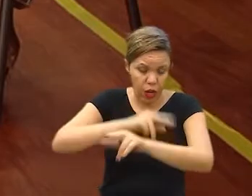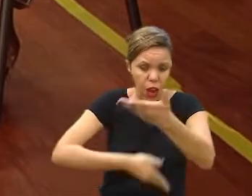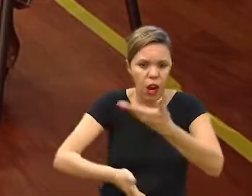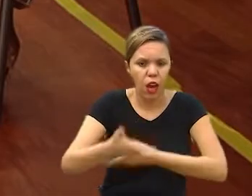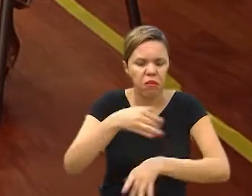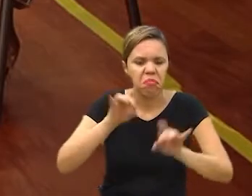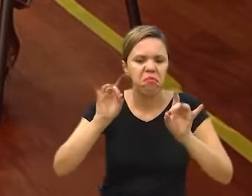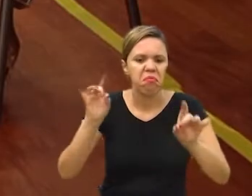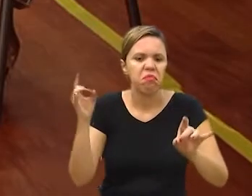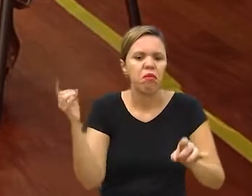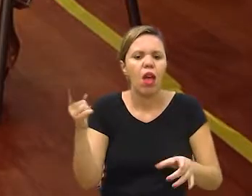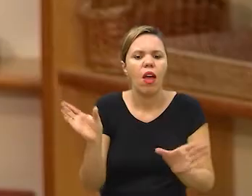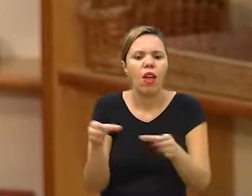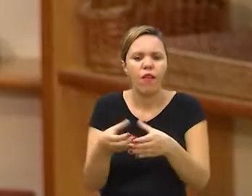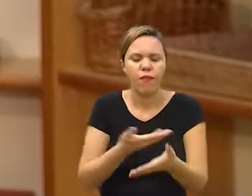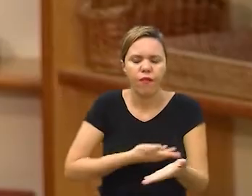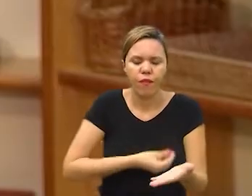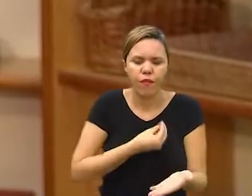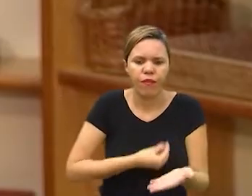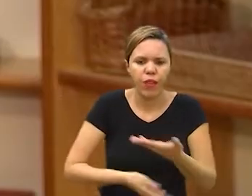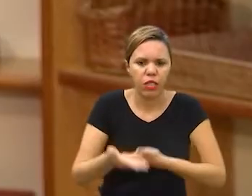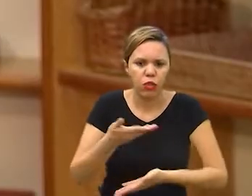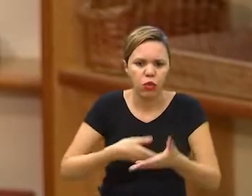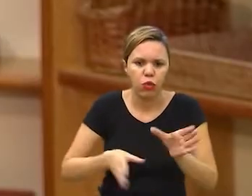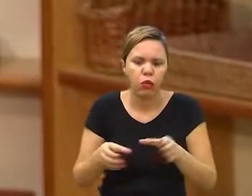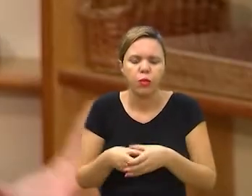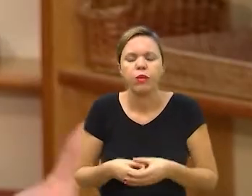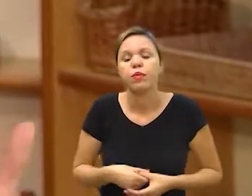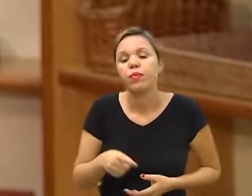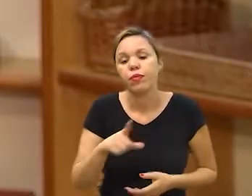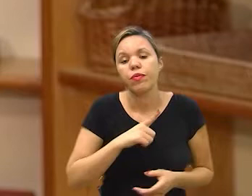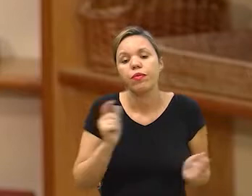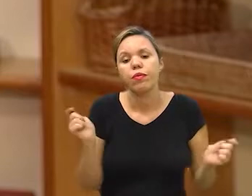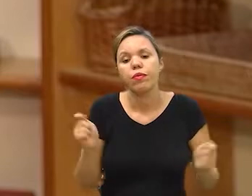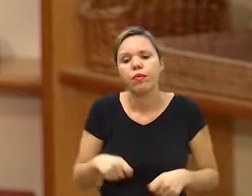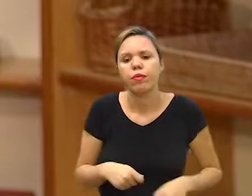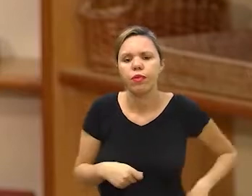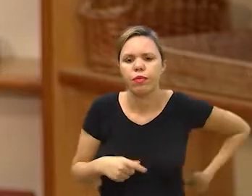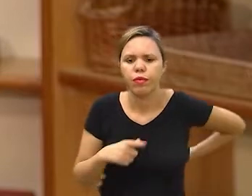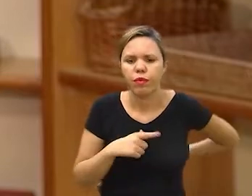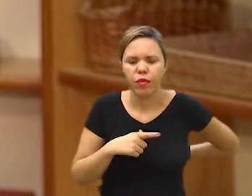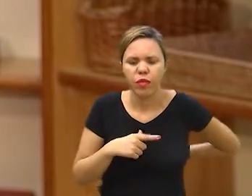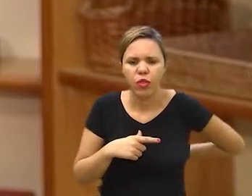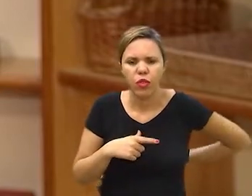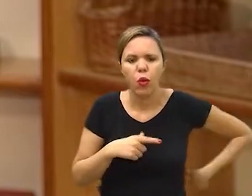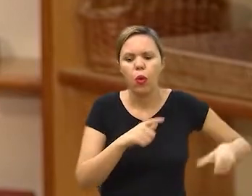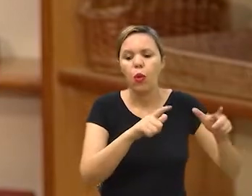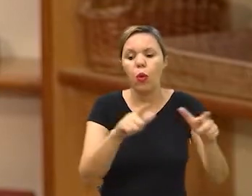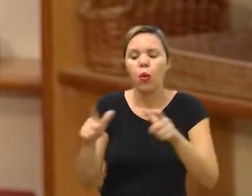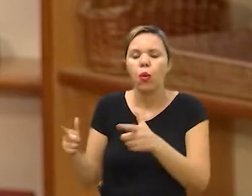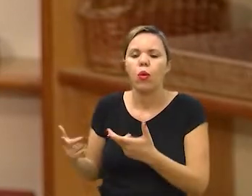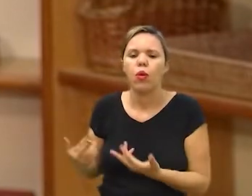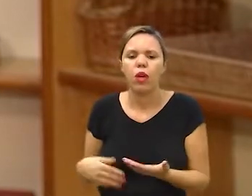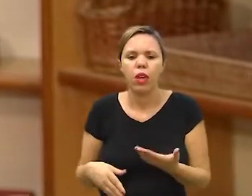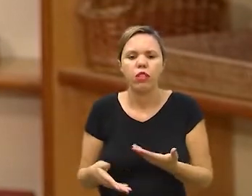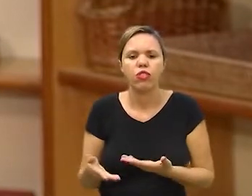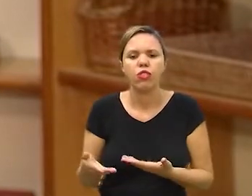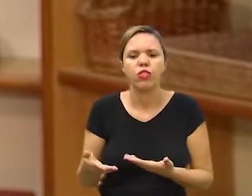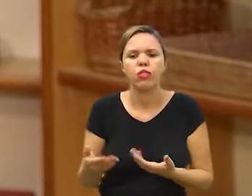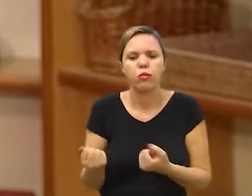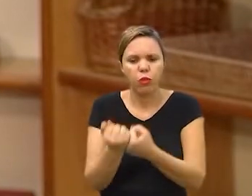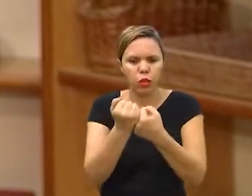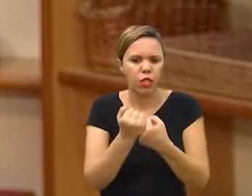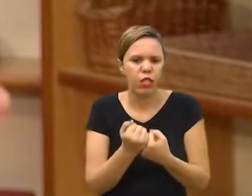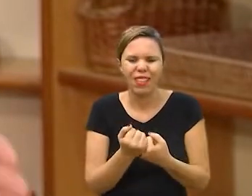Aí é aquela vivência em grupo, né? Você tem a possibilidade de um ambiente colaborativo, ao invés de competitivo. Porque quando